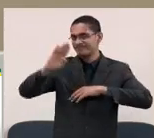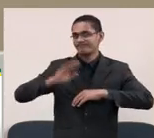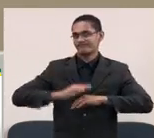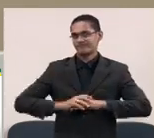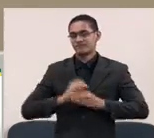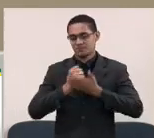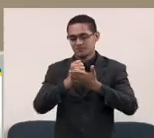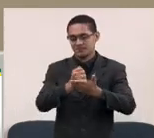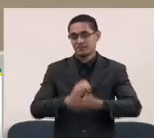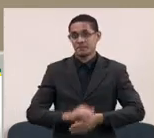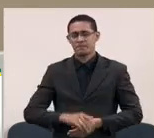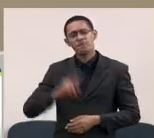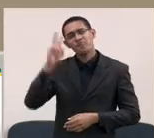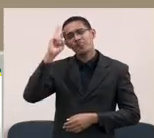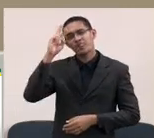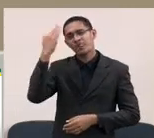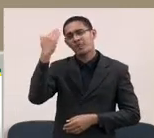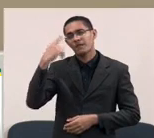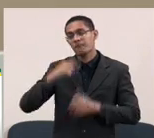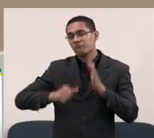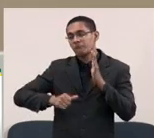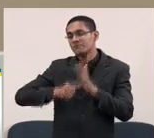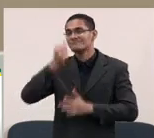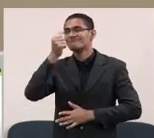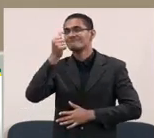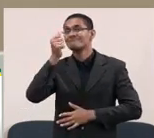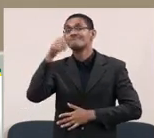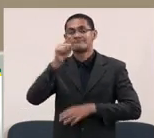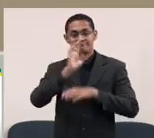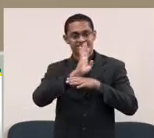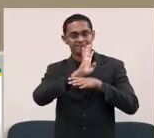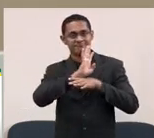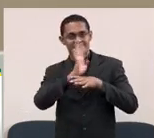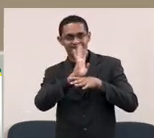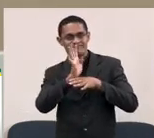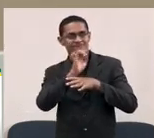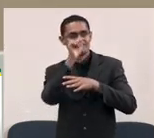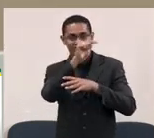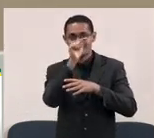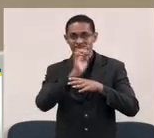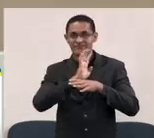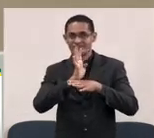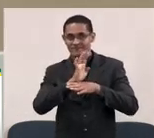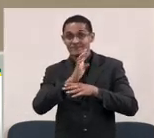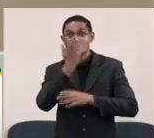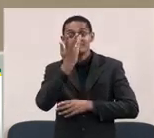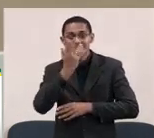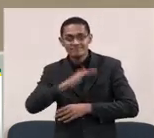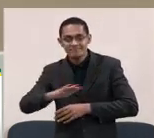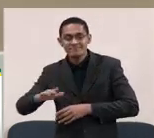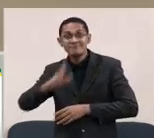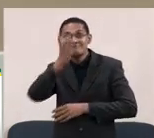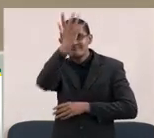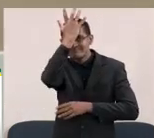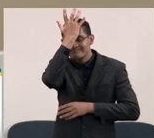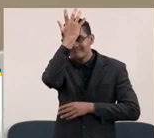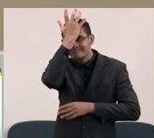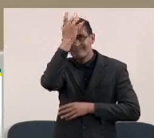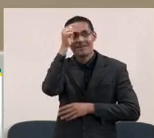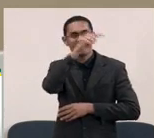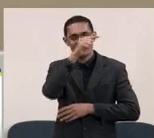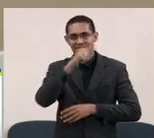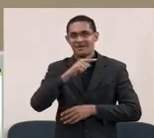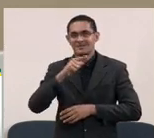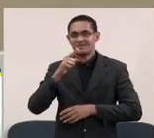nós realizamos a primeira sessão de cinema no Amapá para crianças autistas, os